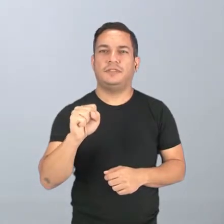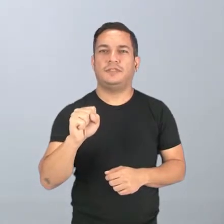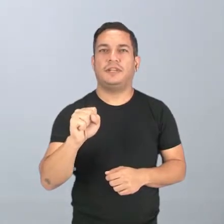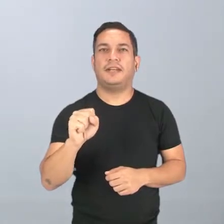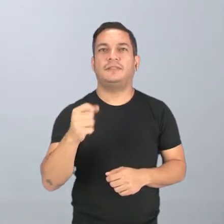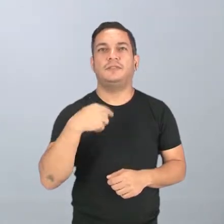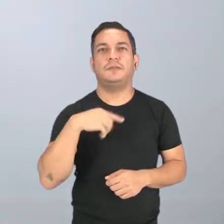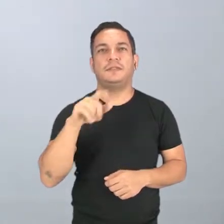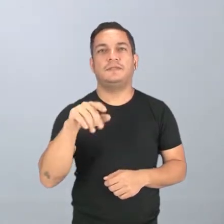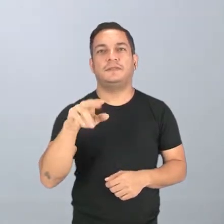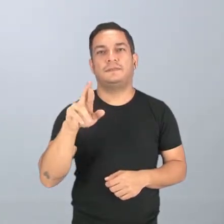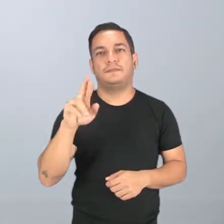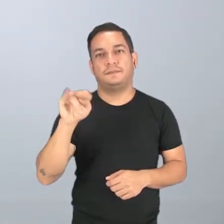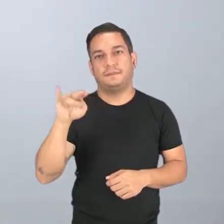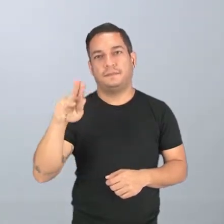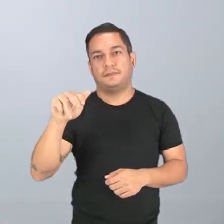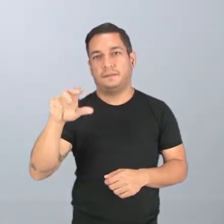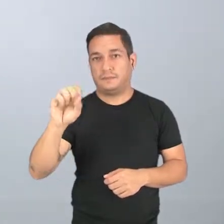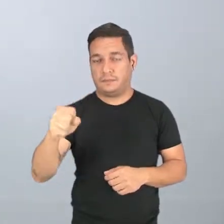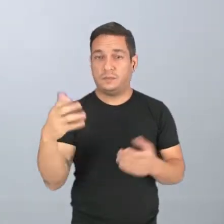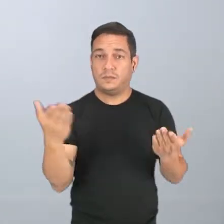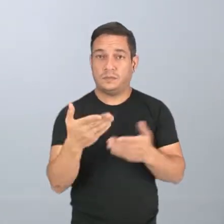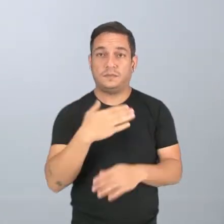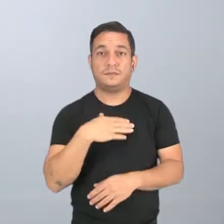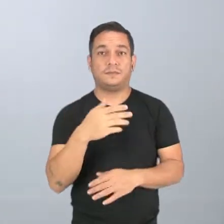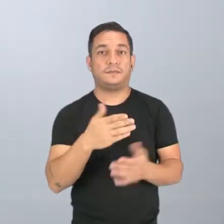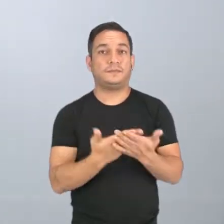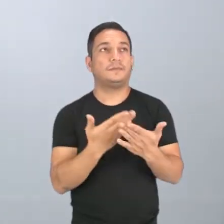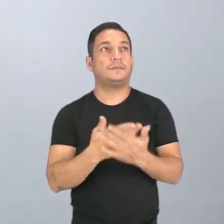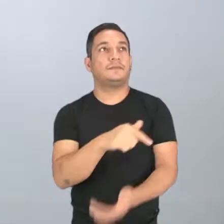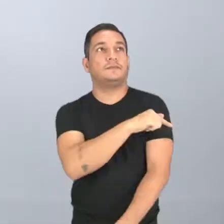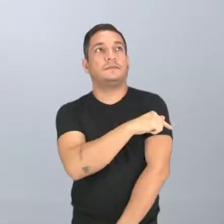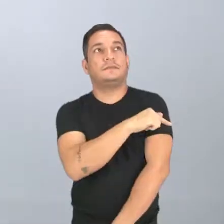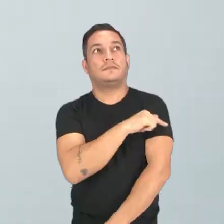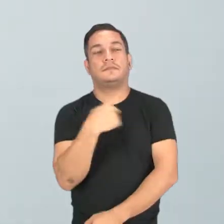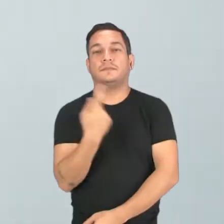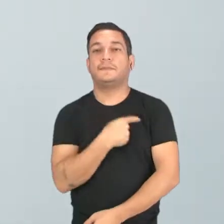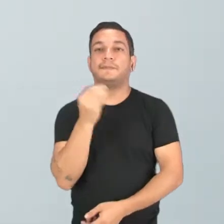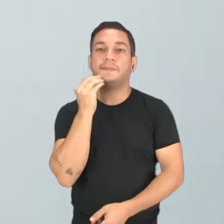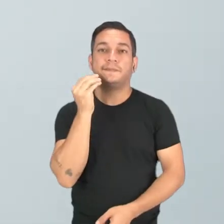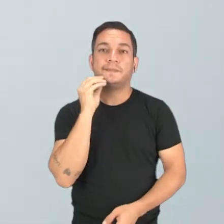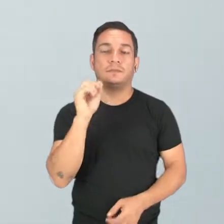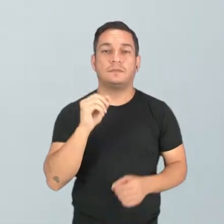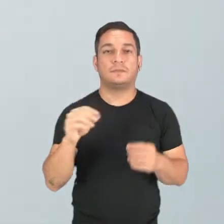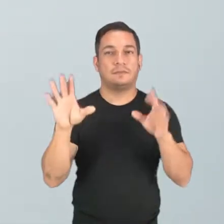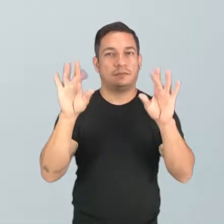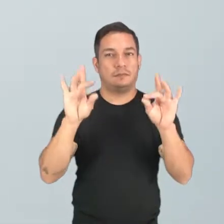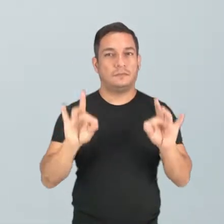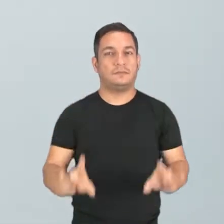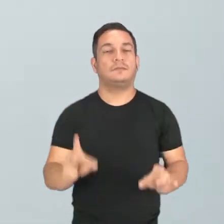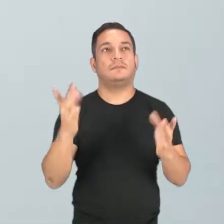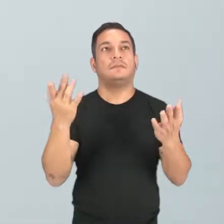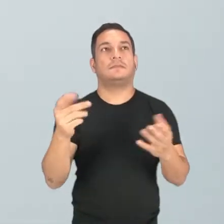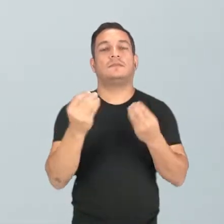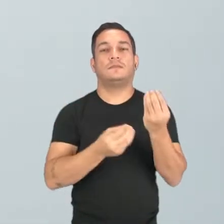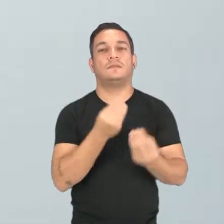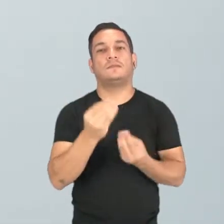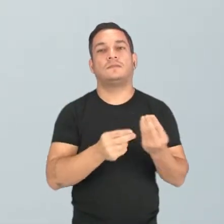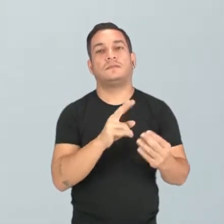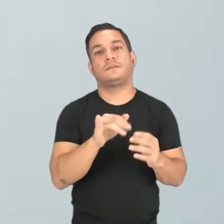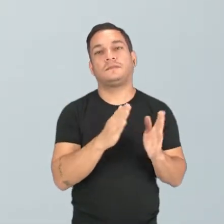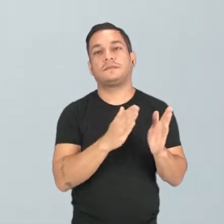esses esportes? Essa nossa aula é para o 7º ano e a gente vai tentar hoje esmiuçar tudo direitinho como é que